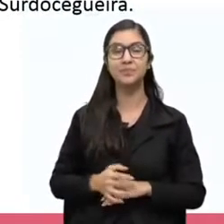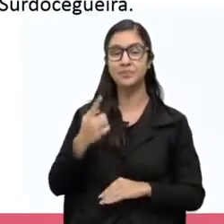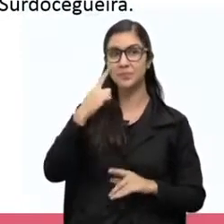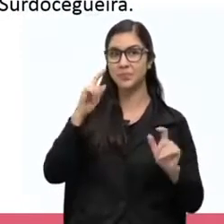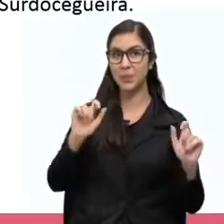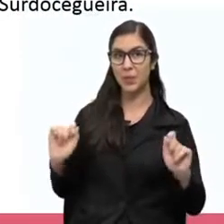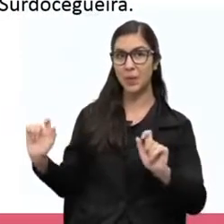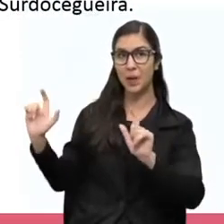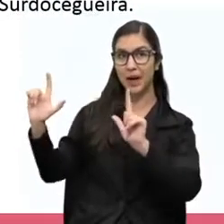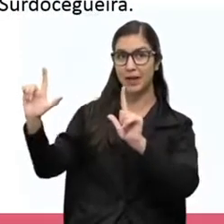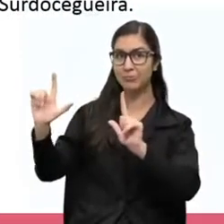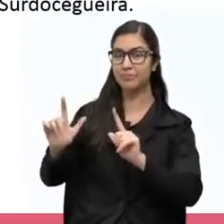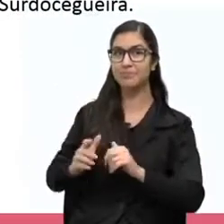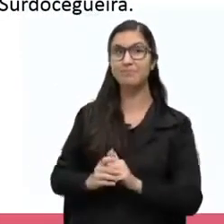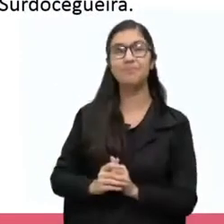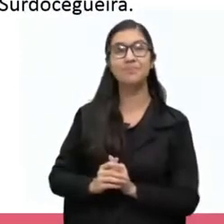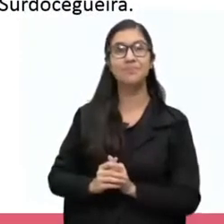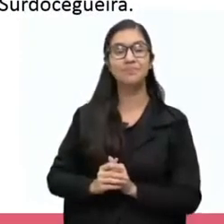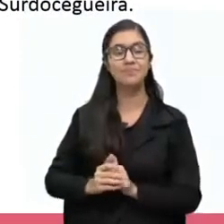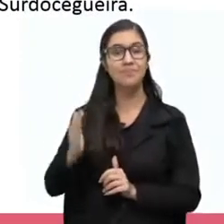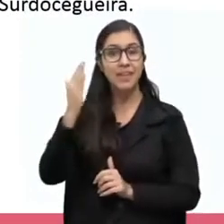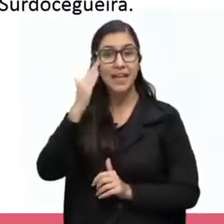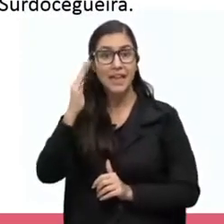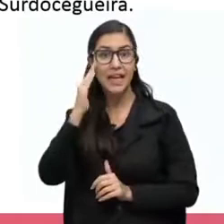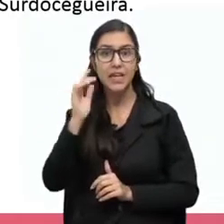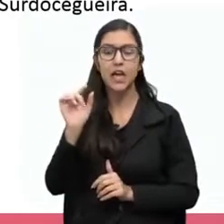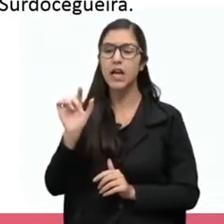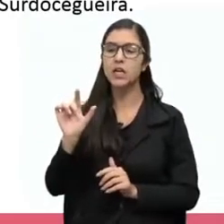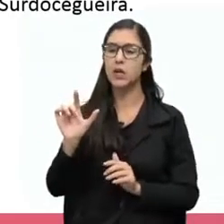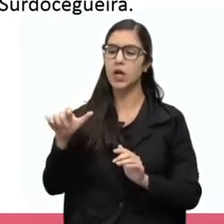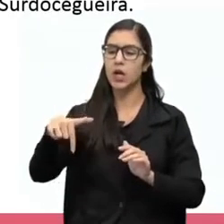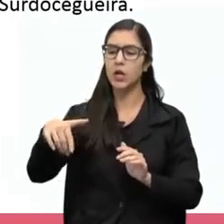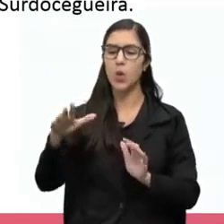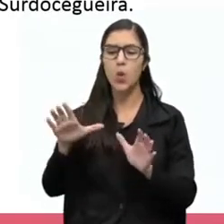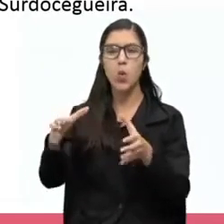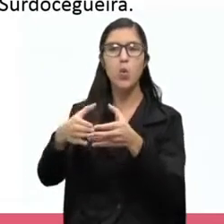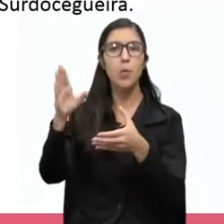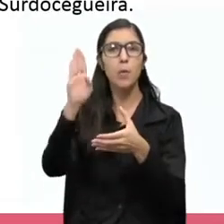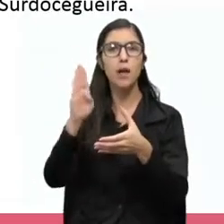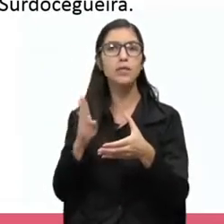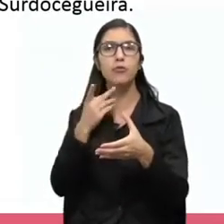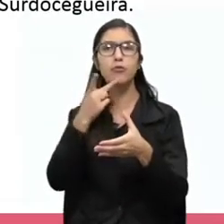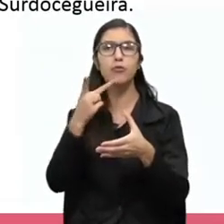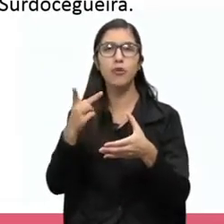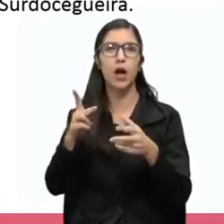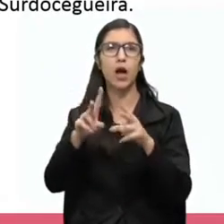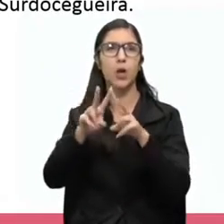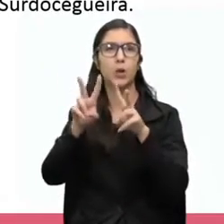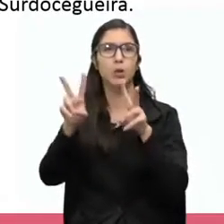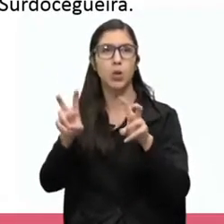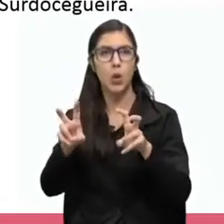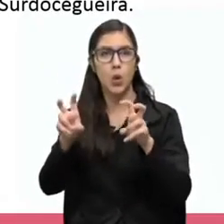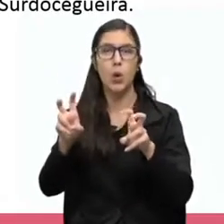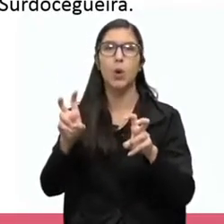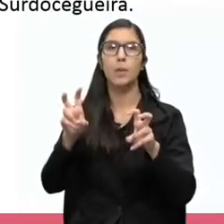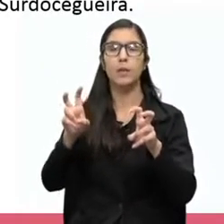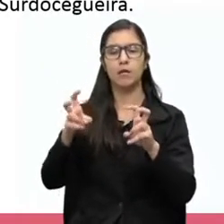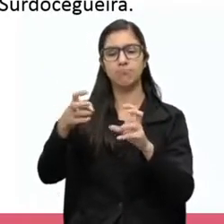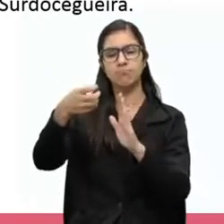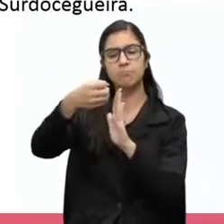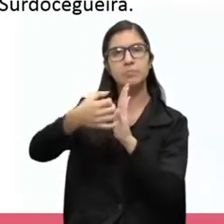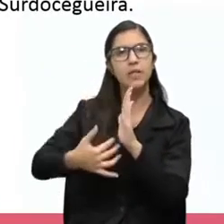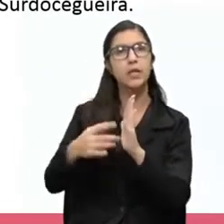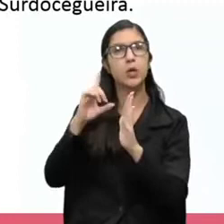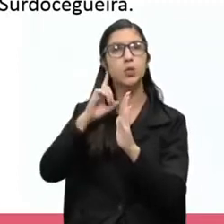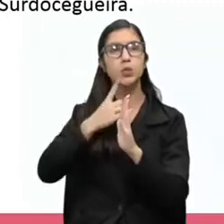quadro, entender realmente o que o Grupo Brasil traz enquanto definição da surdo-cegueira.